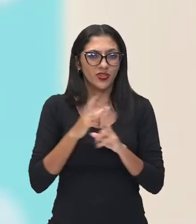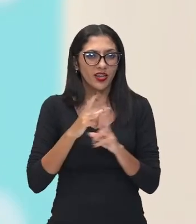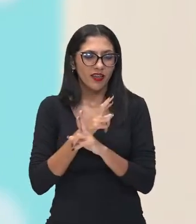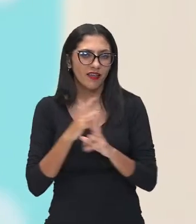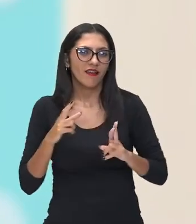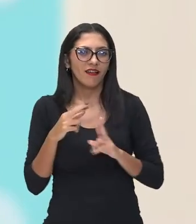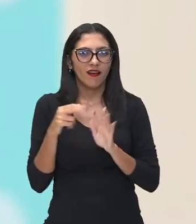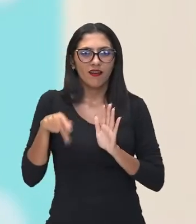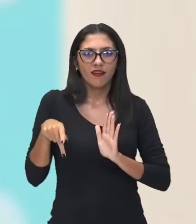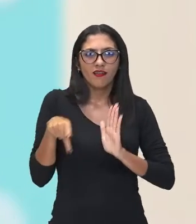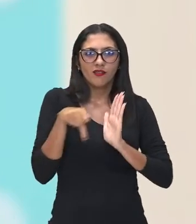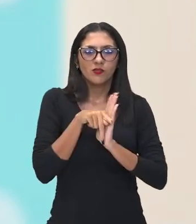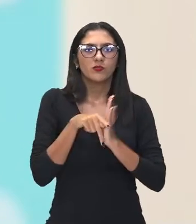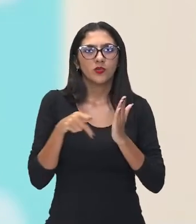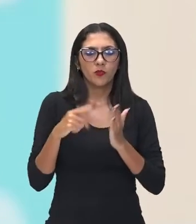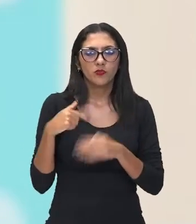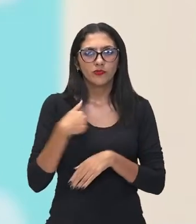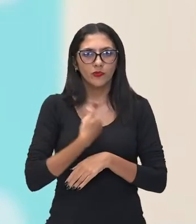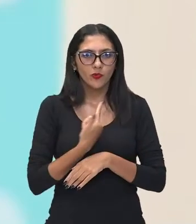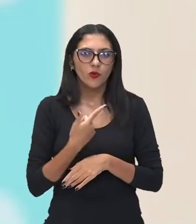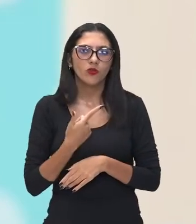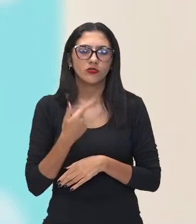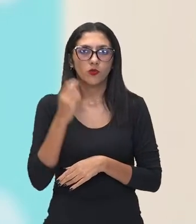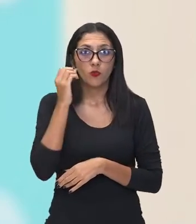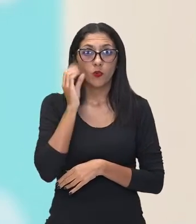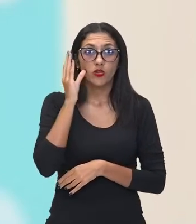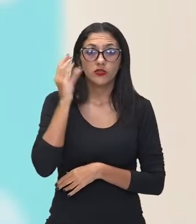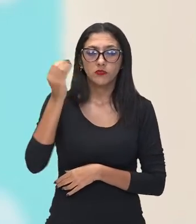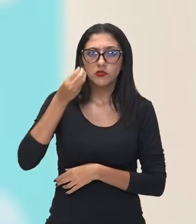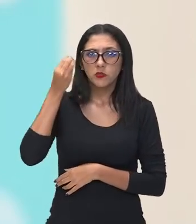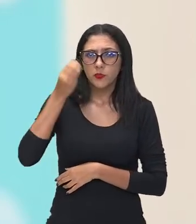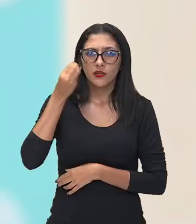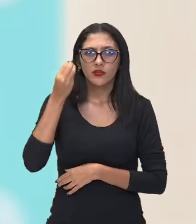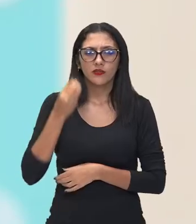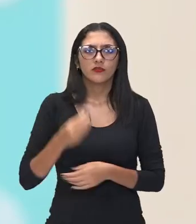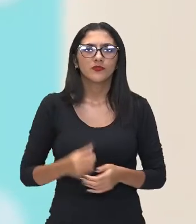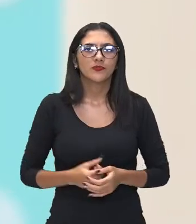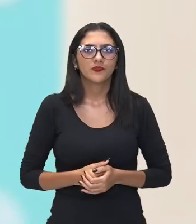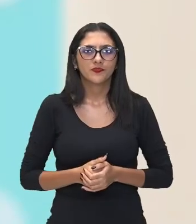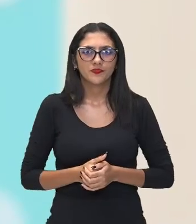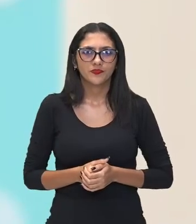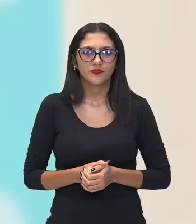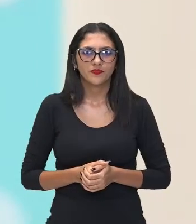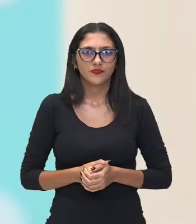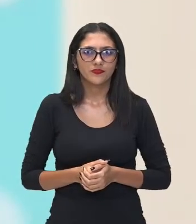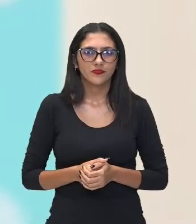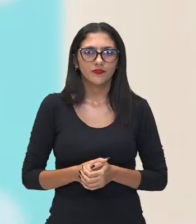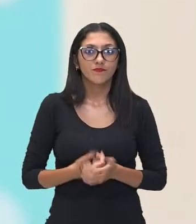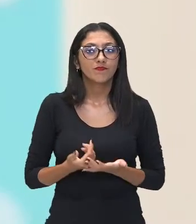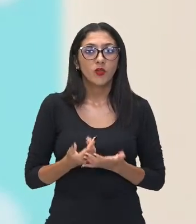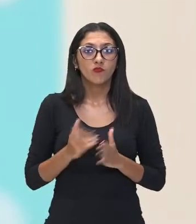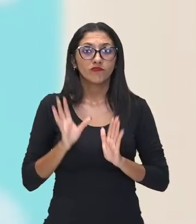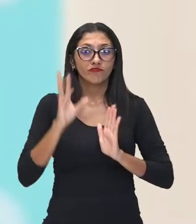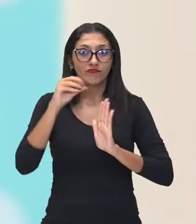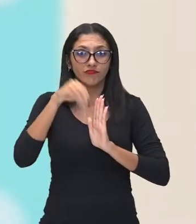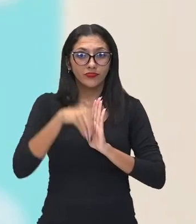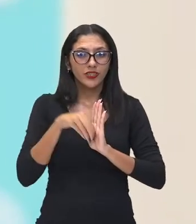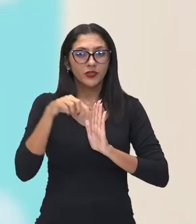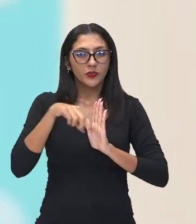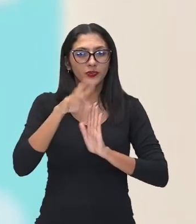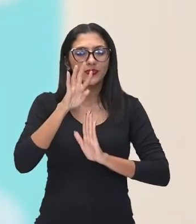né, do seu bloco de interpretação. Então, dentro de tudo isso, né,